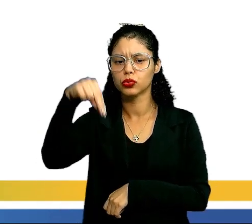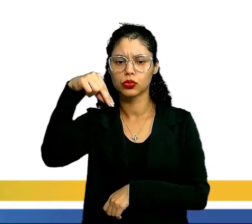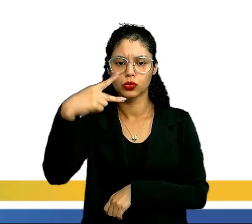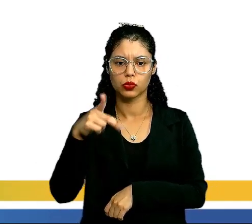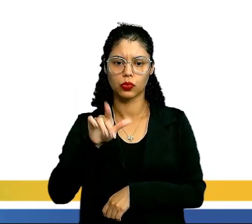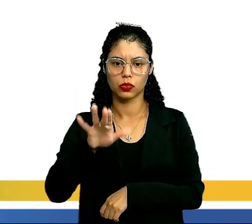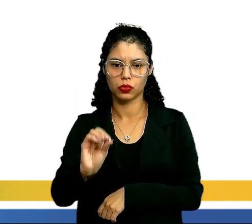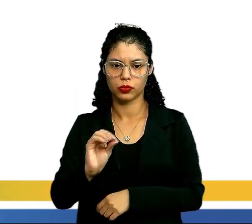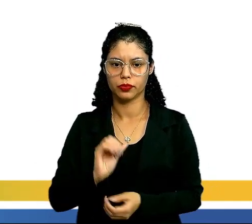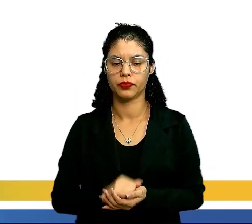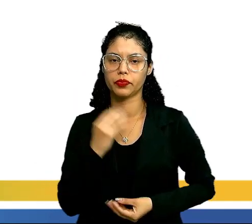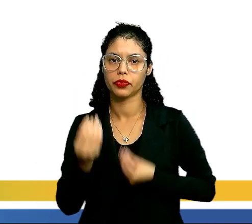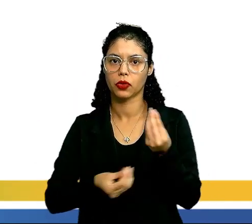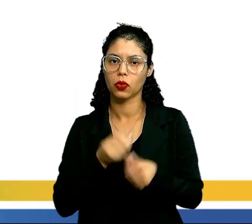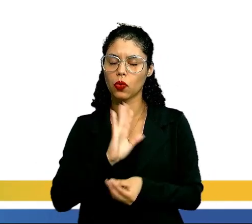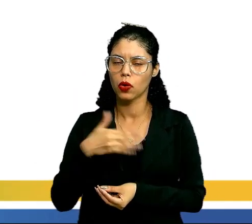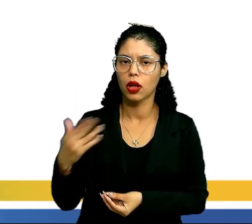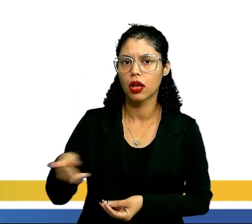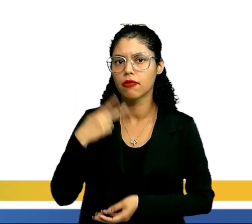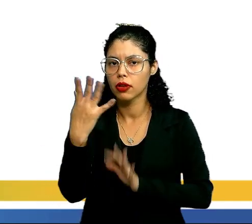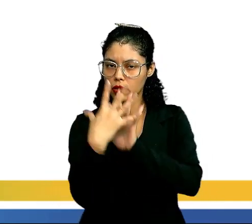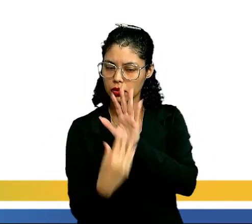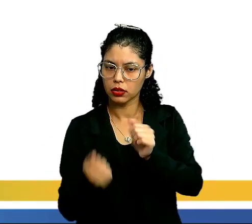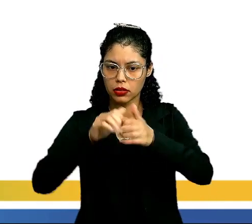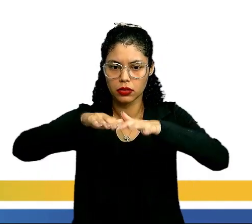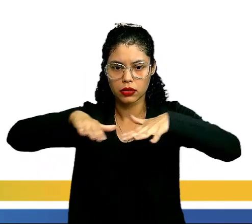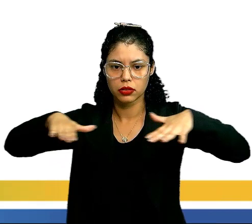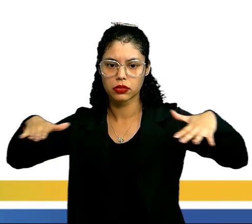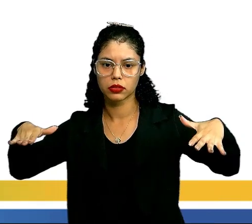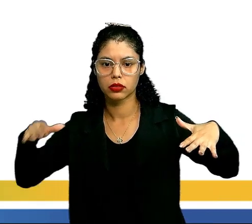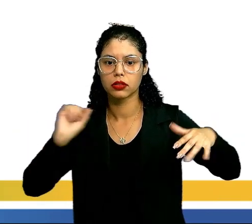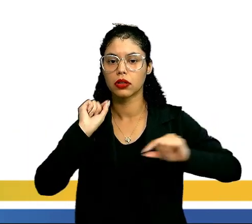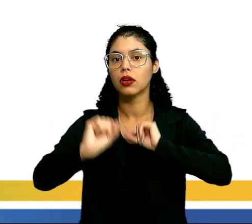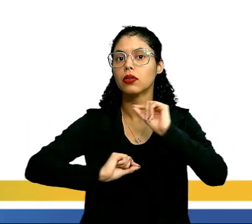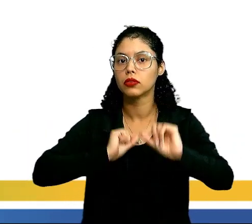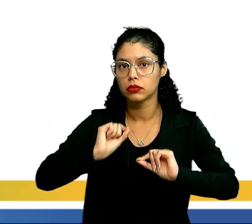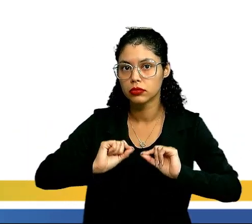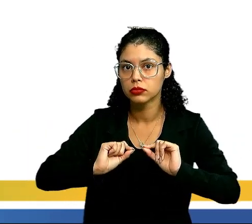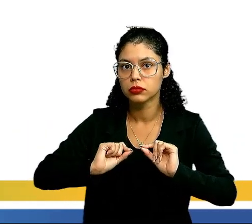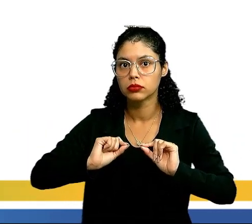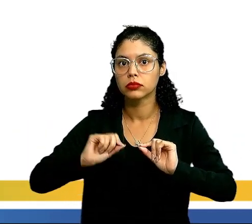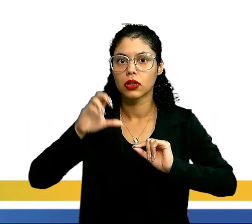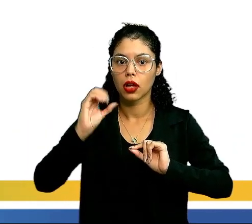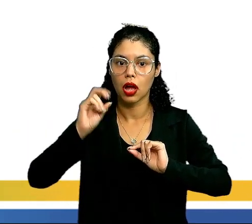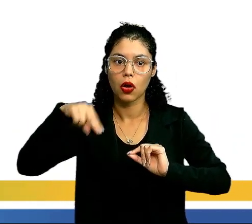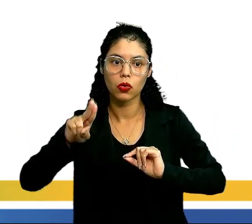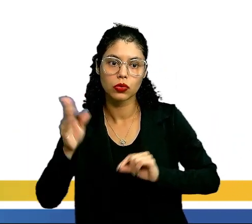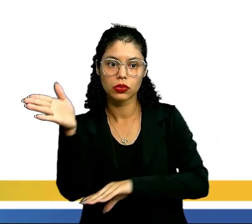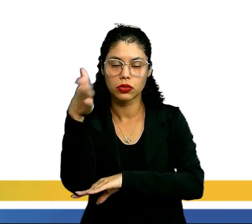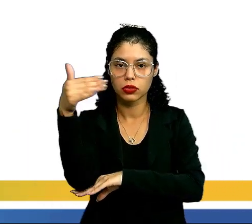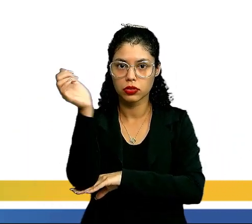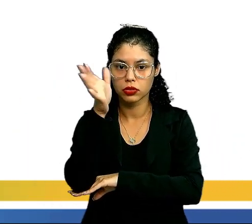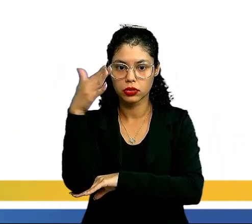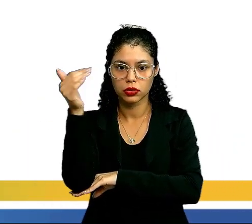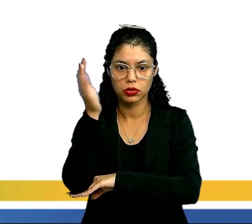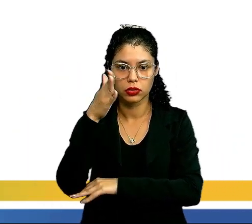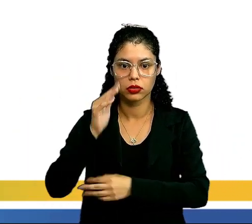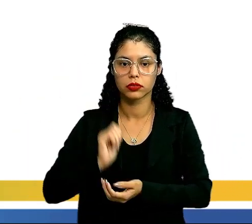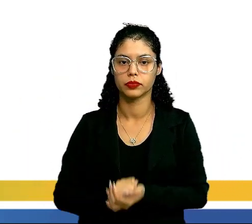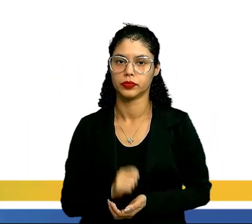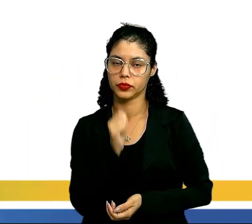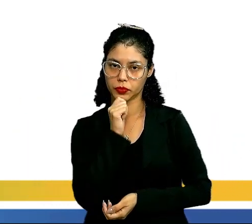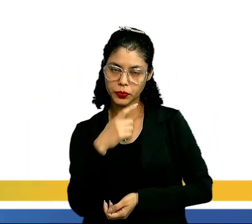Polo Norte quando a gente fala da projeção plano azimutal? Porque a ONU tem uma bandeira